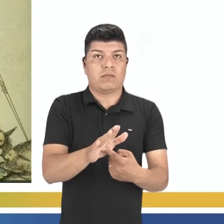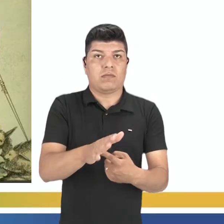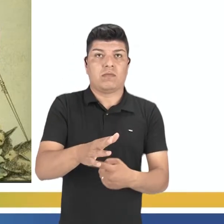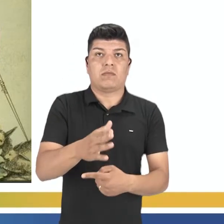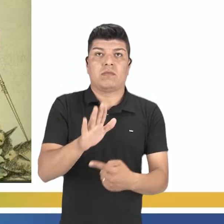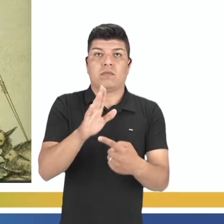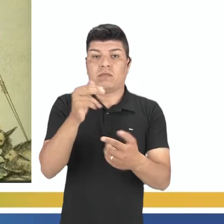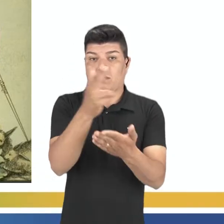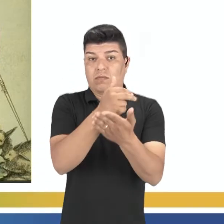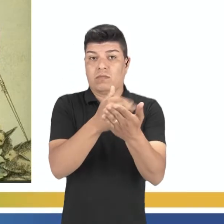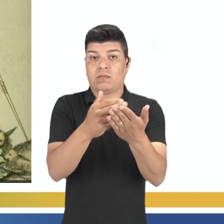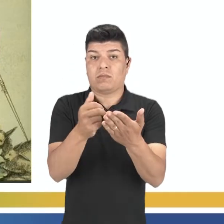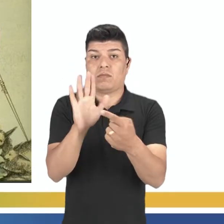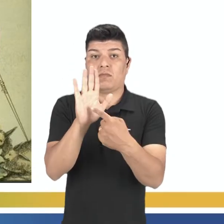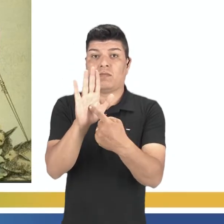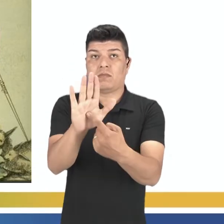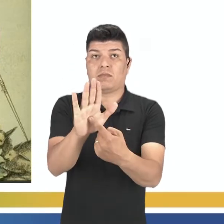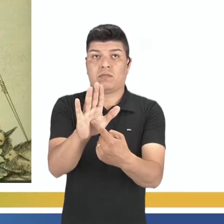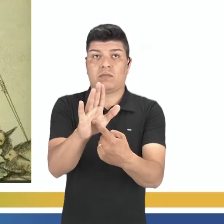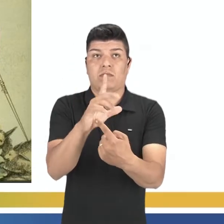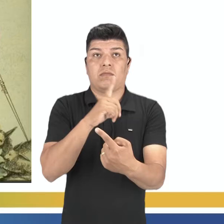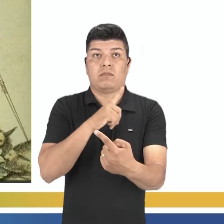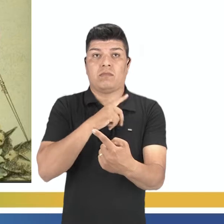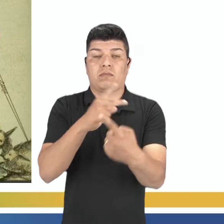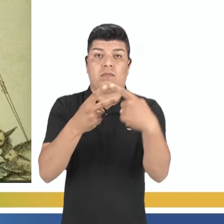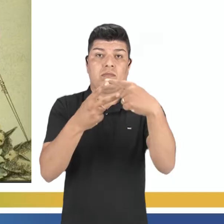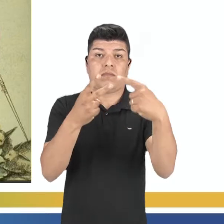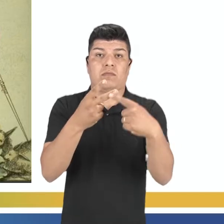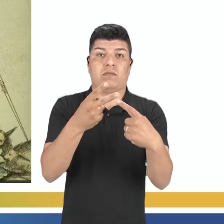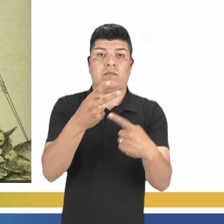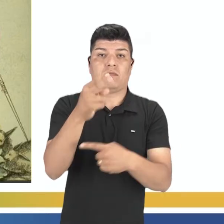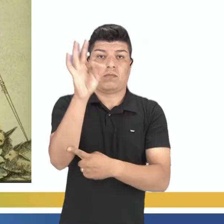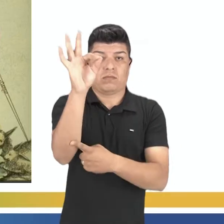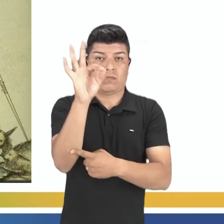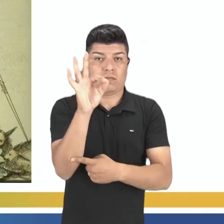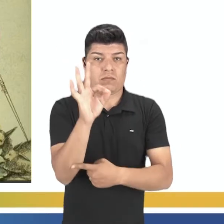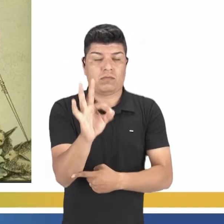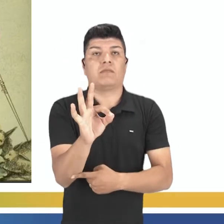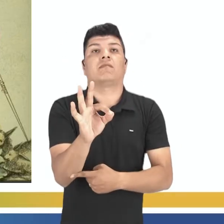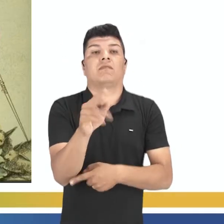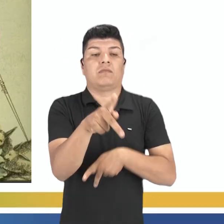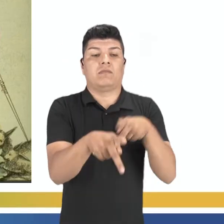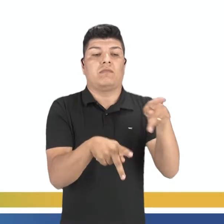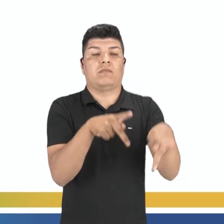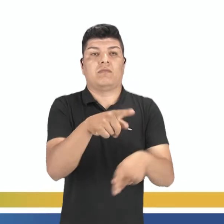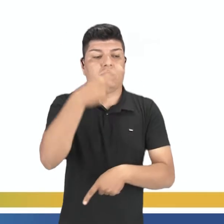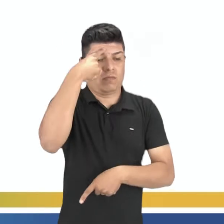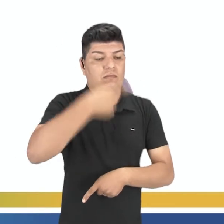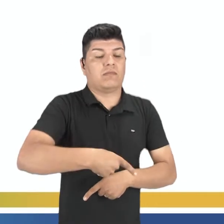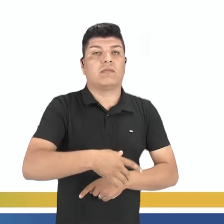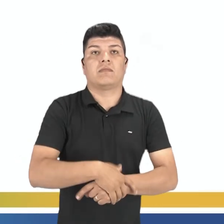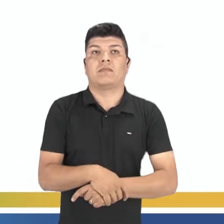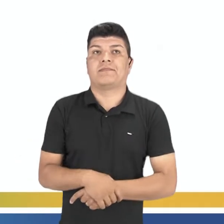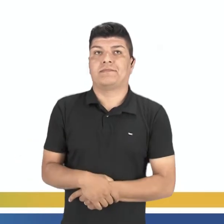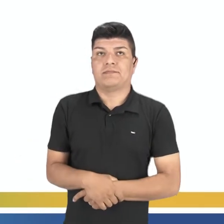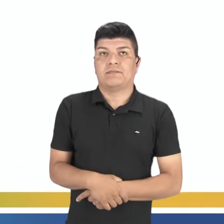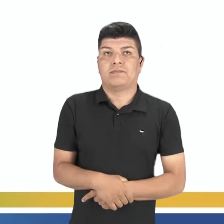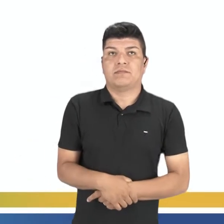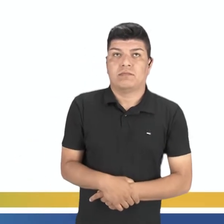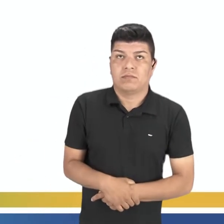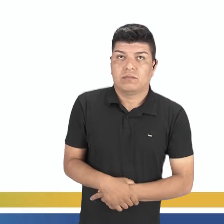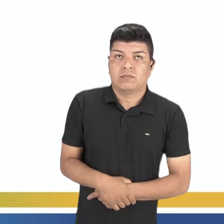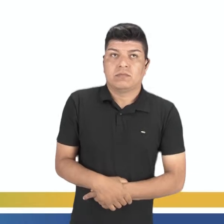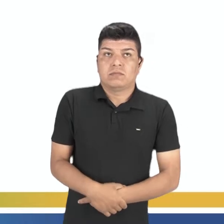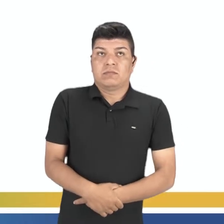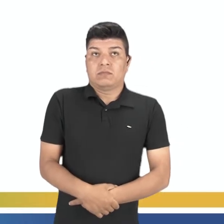bengala. E aí nós temos os pontos, né? 2% da população estava no comando. E na outra